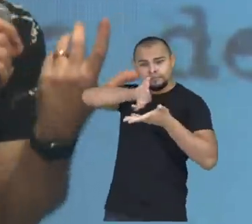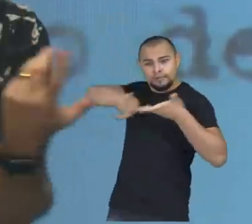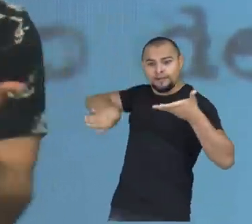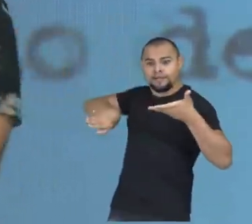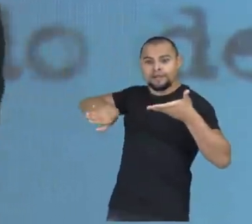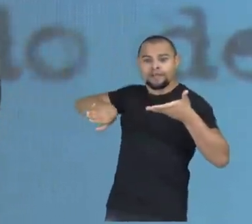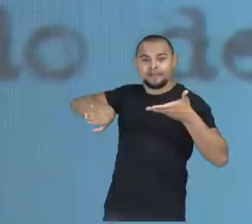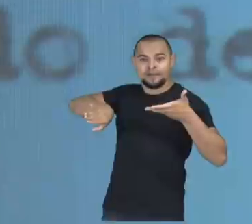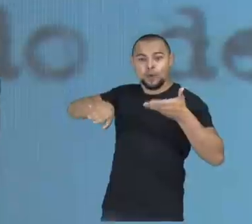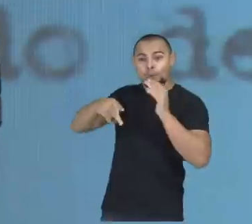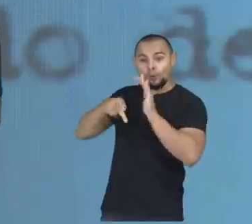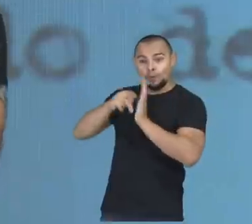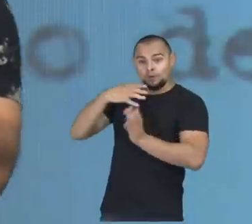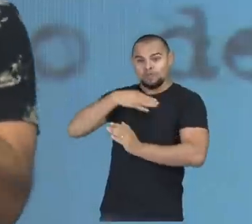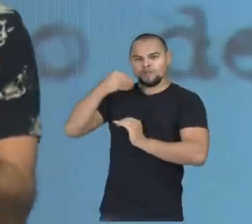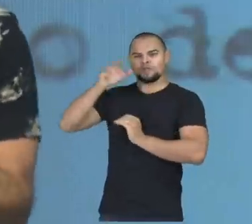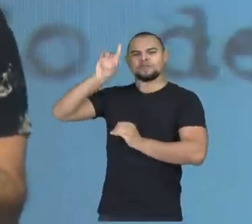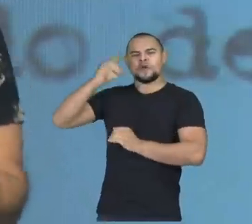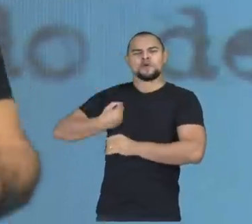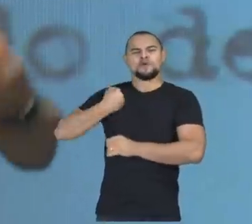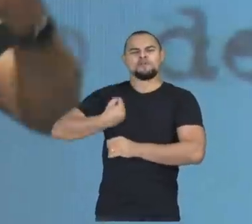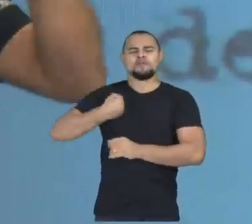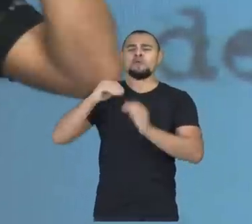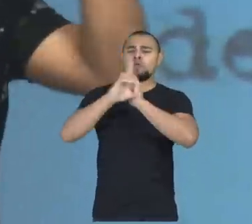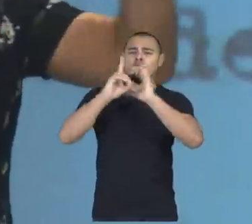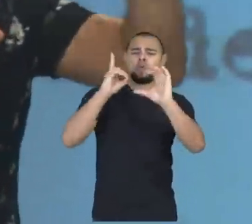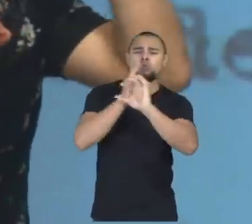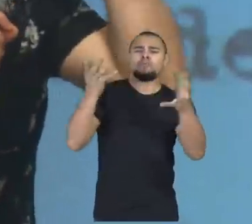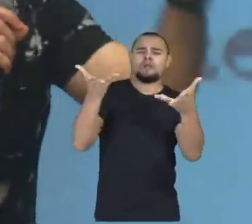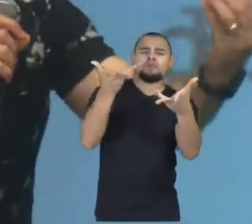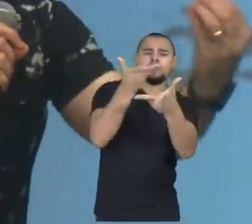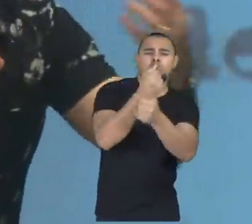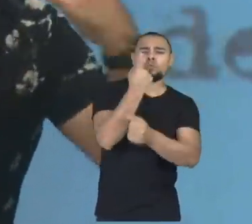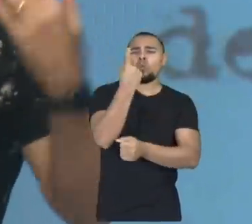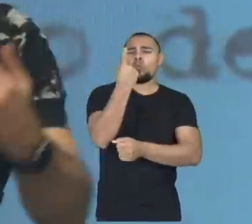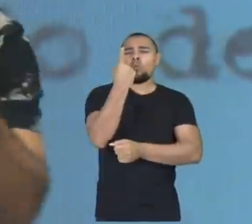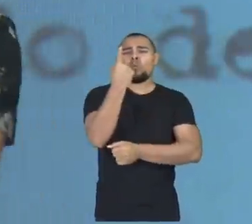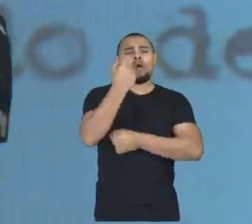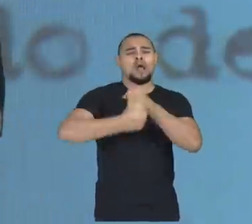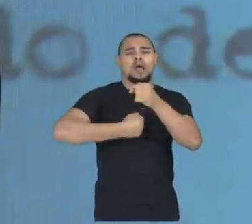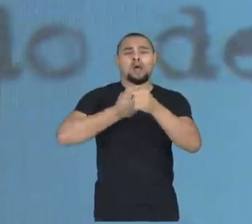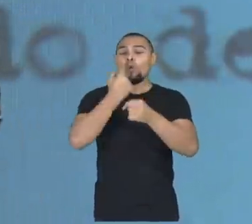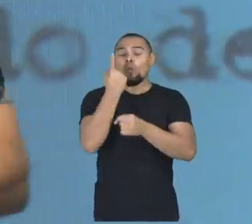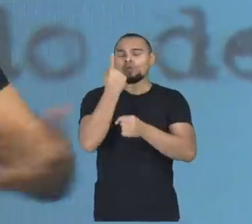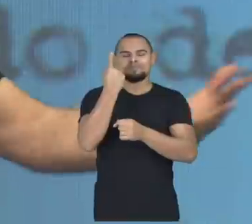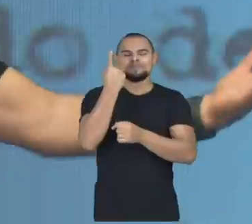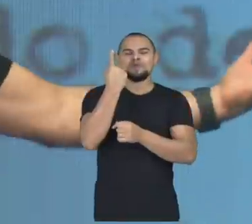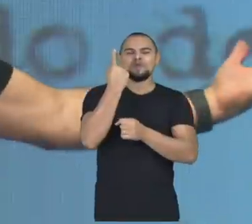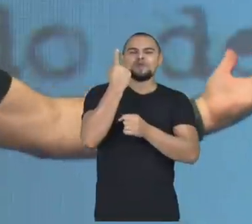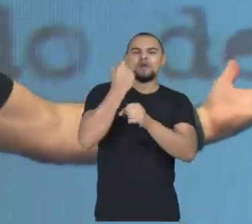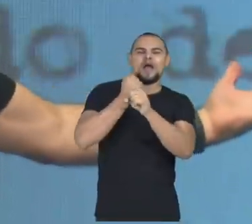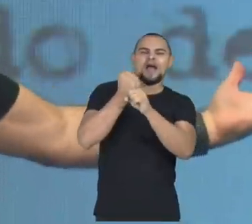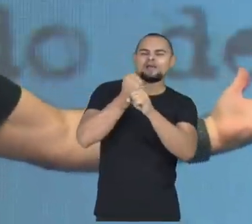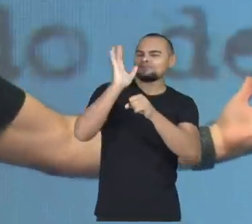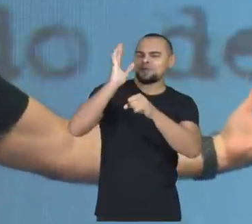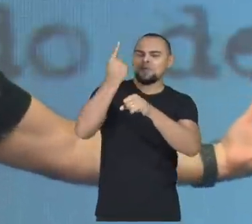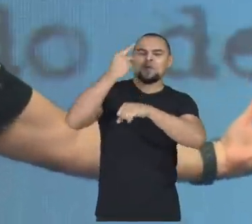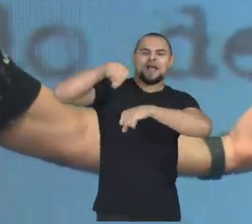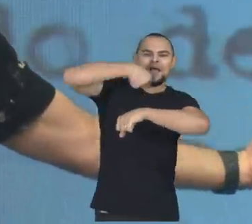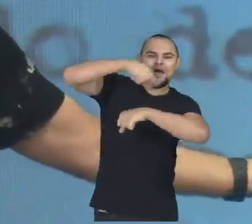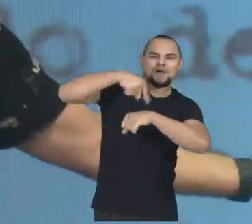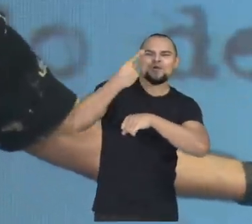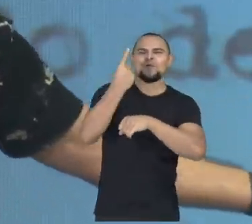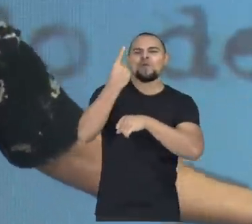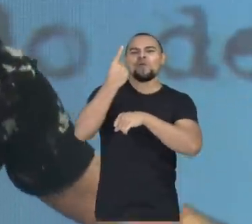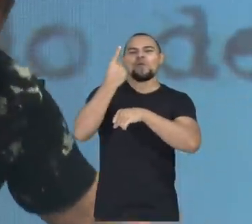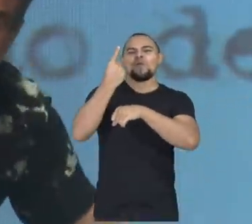Cristo, Filho de Deus vivo, o culto pode ser bacana, pode durar 1h50, 2h30 ou 35, 40 minutos,